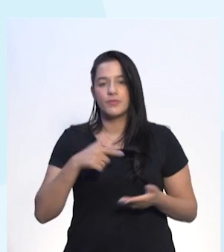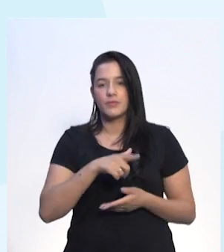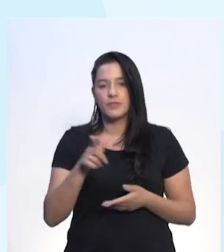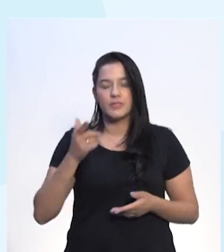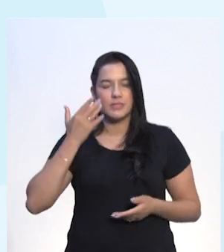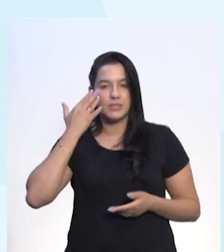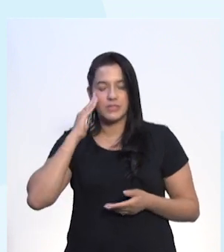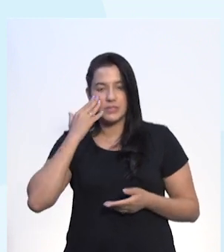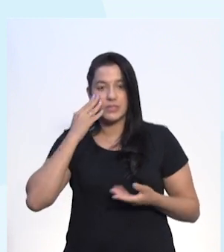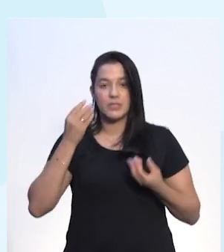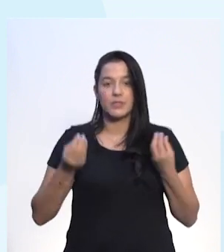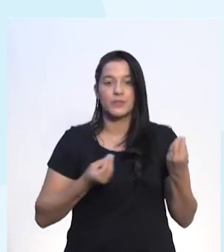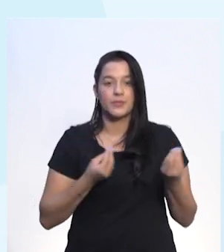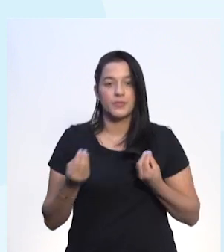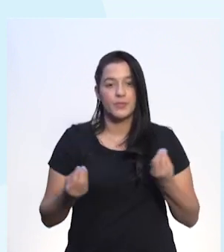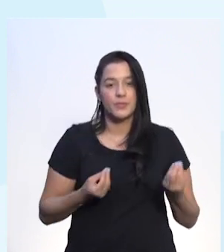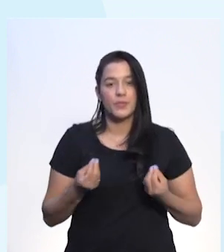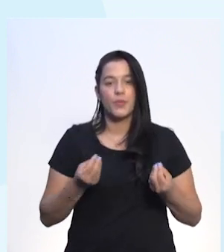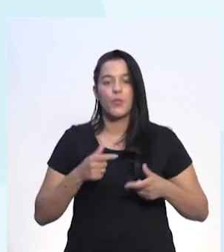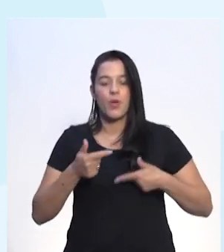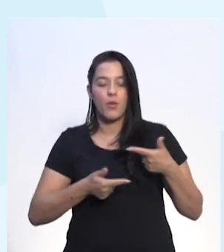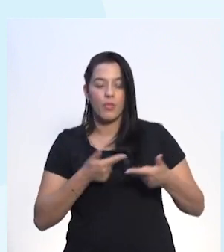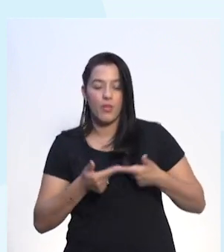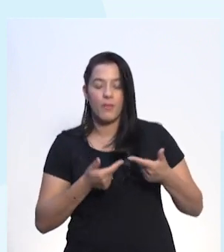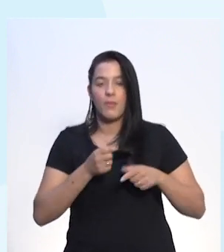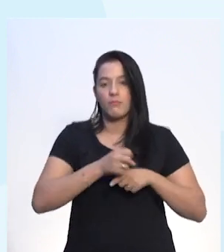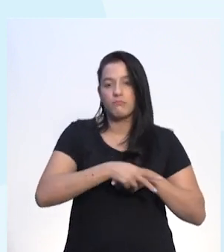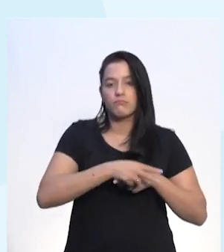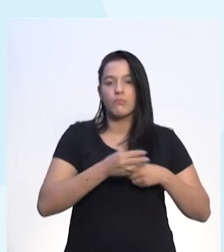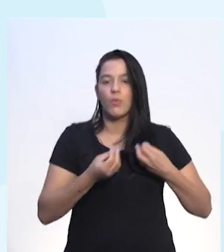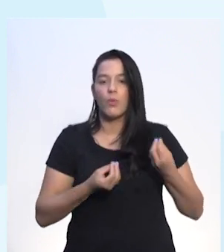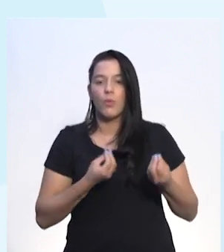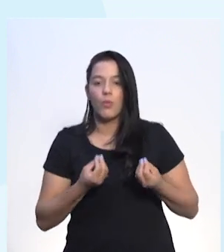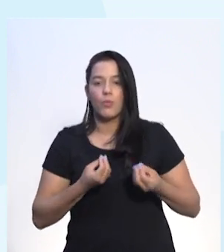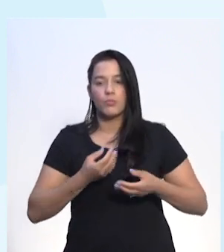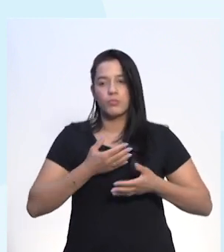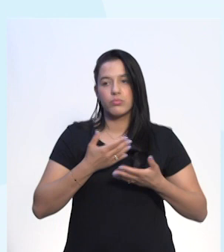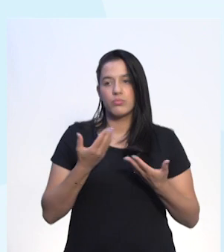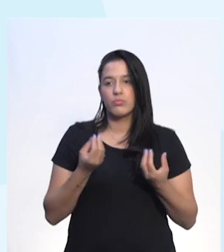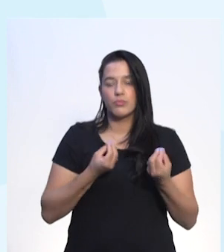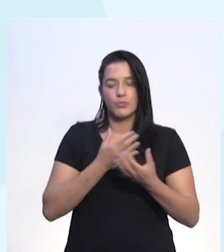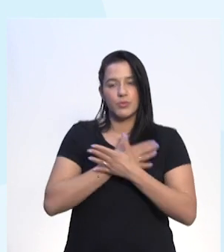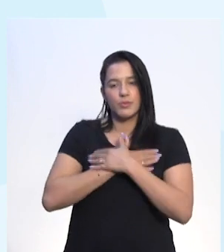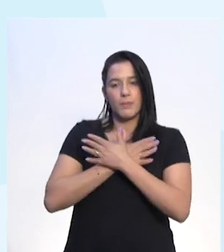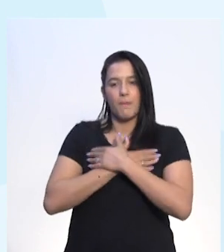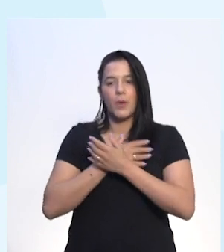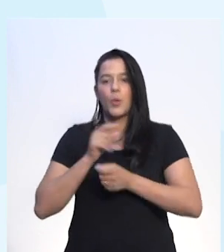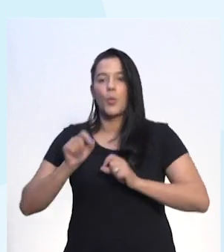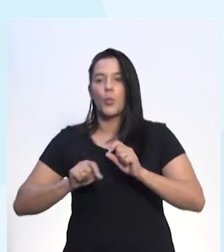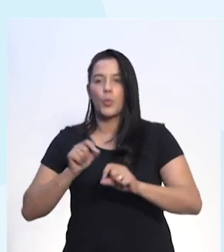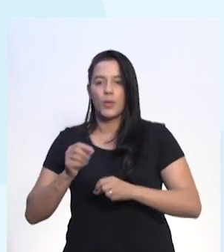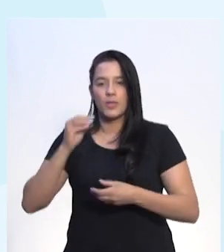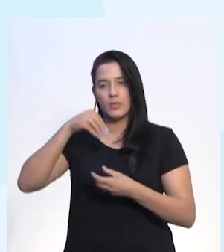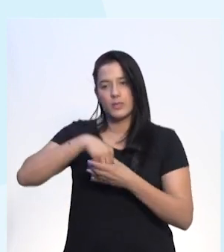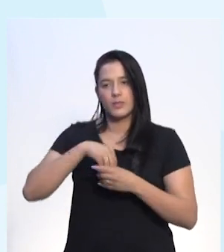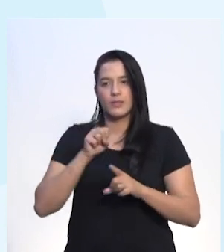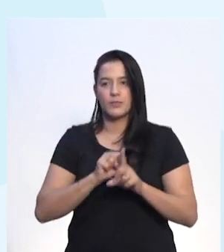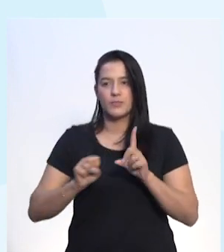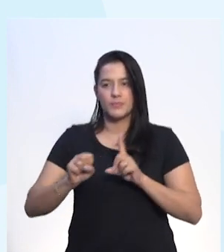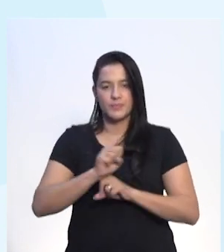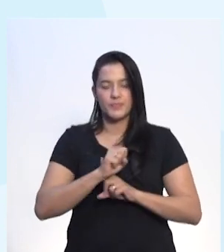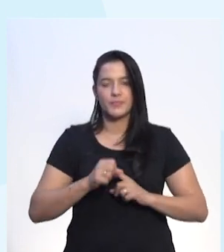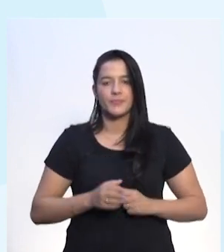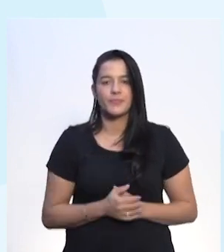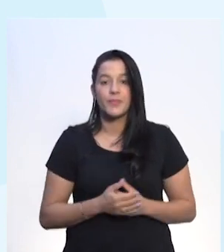como funciona o que é o emprego, o que é o desemprego, como funciona isso dentro da nossa sociedade. E para a